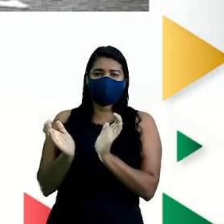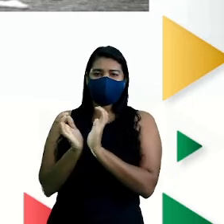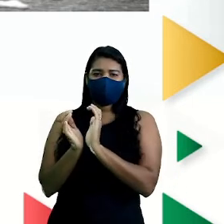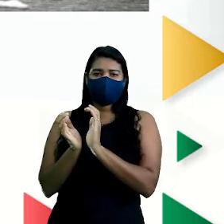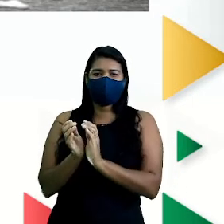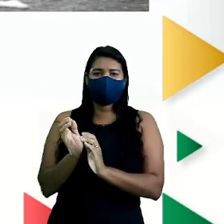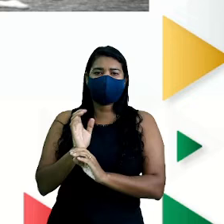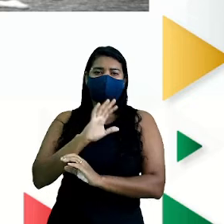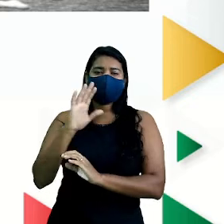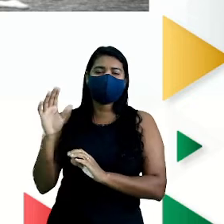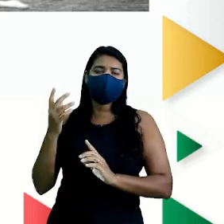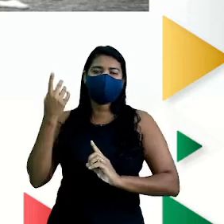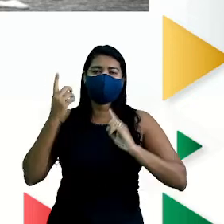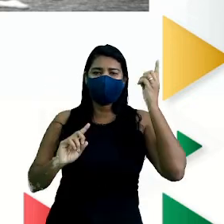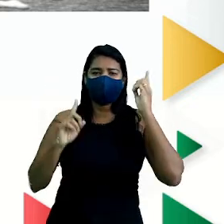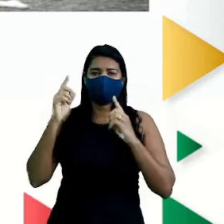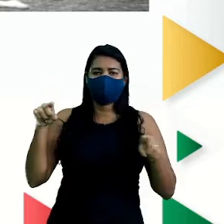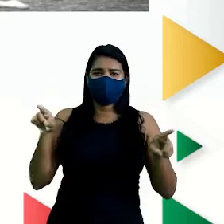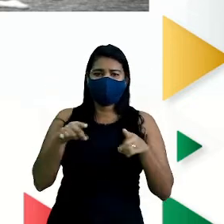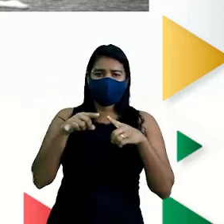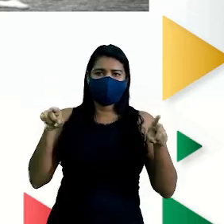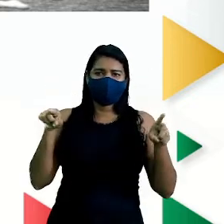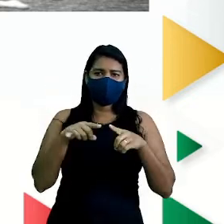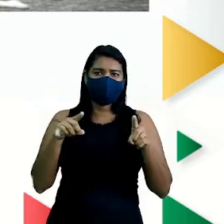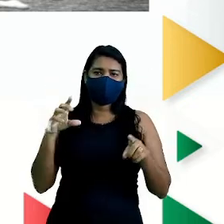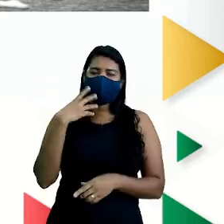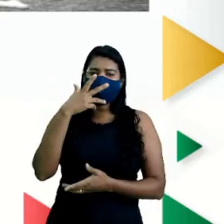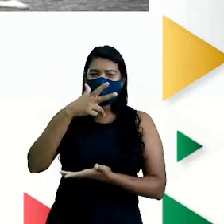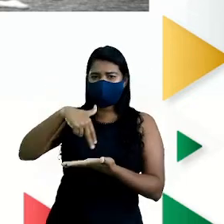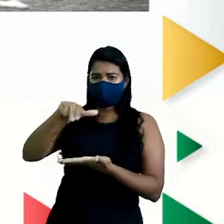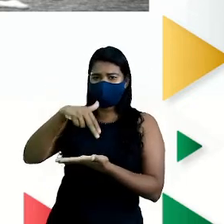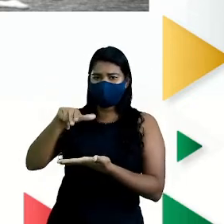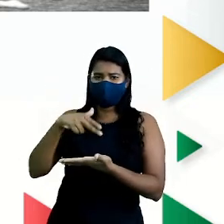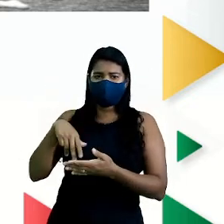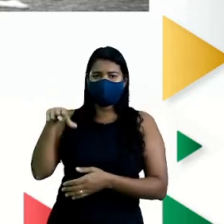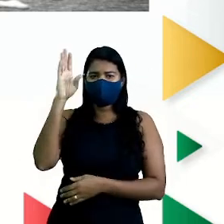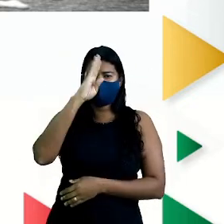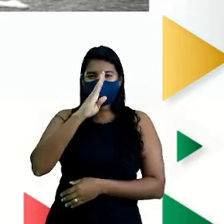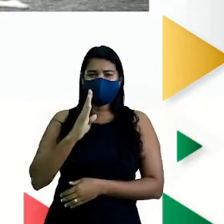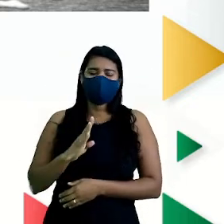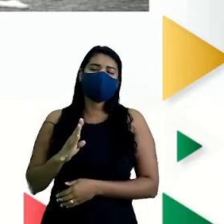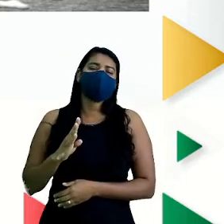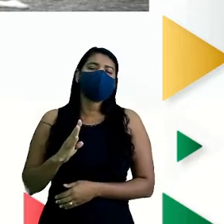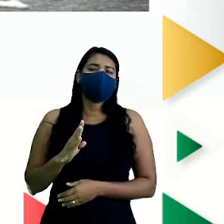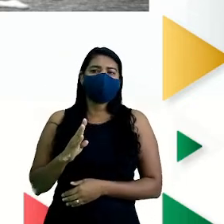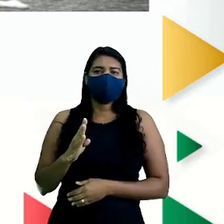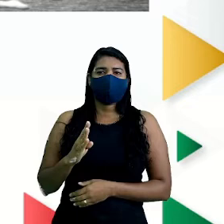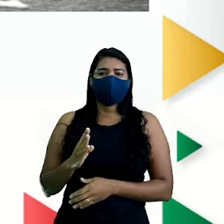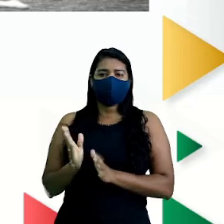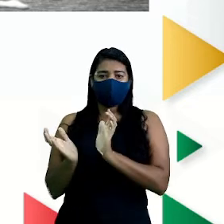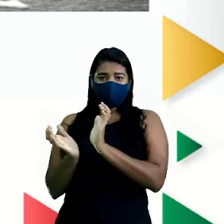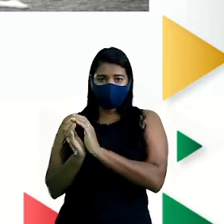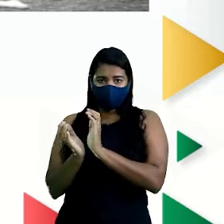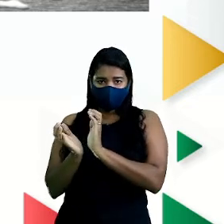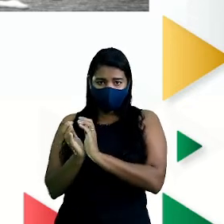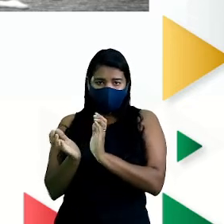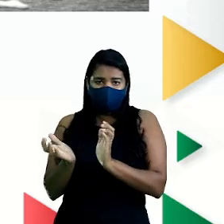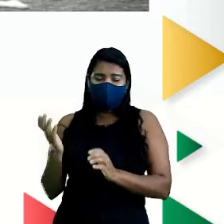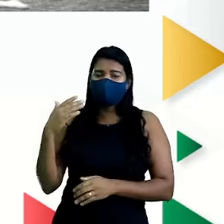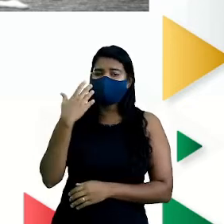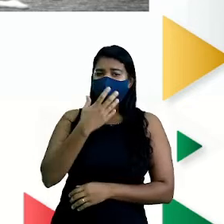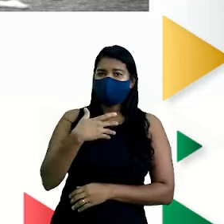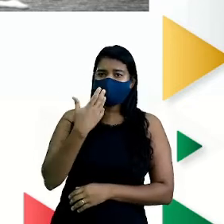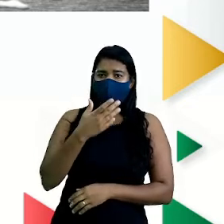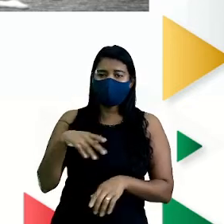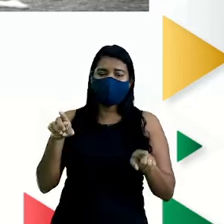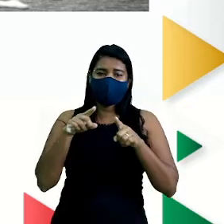O frevo é um ritmo musical e uma dança popular brasileira originada em Pernambuco, como eu acabei de falar. A sua música se baseia